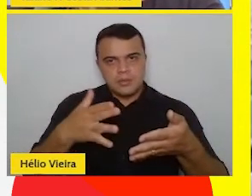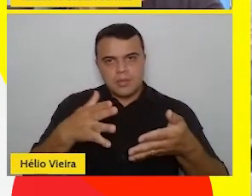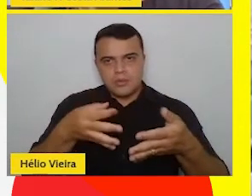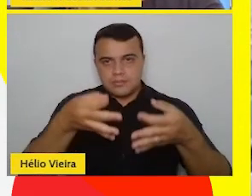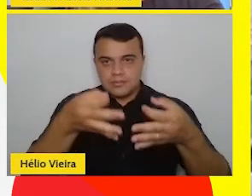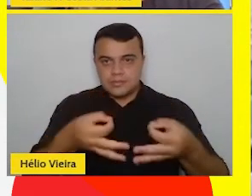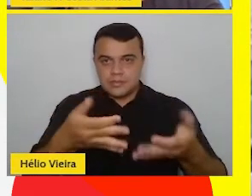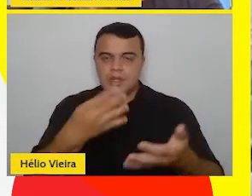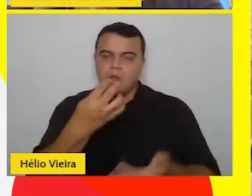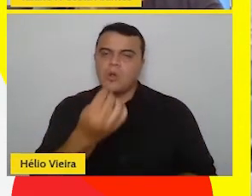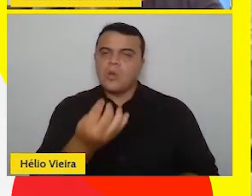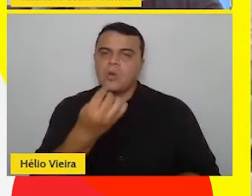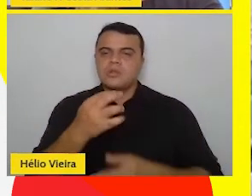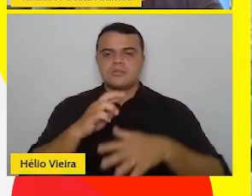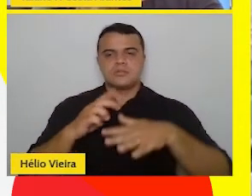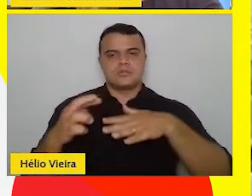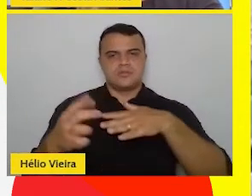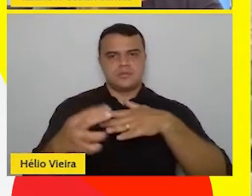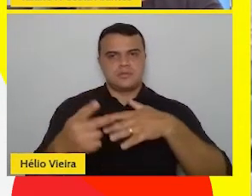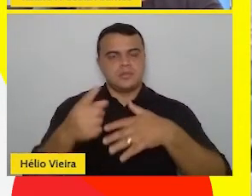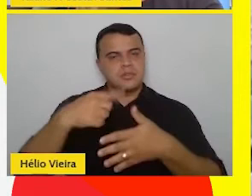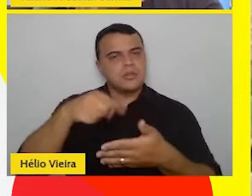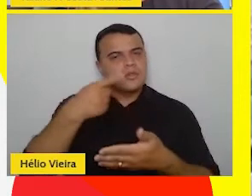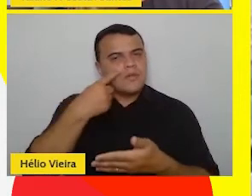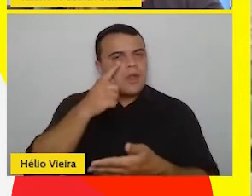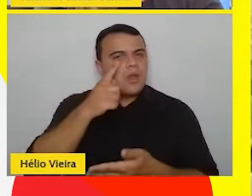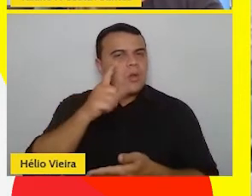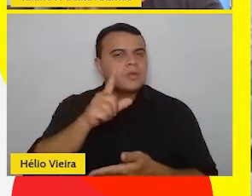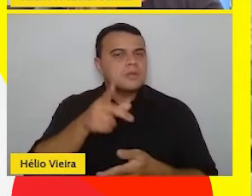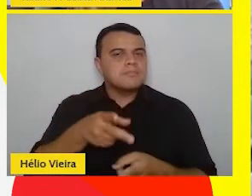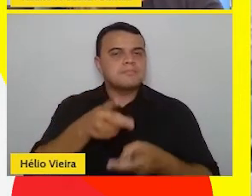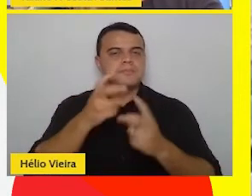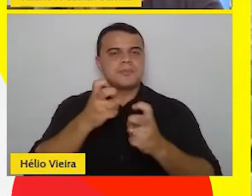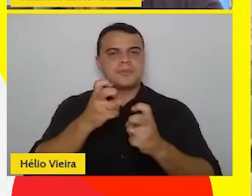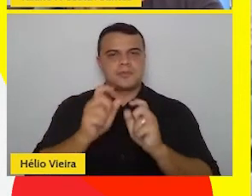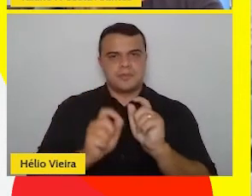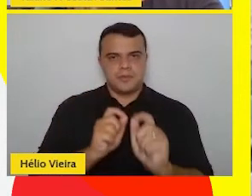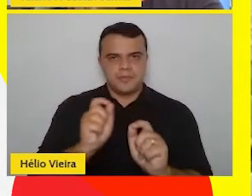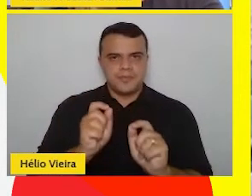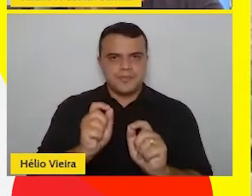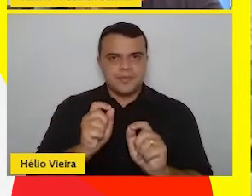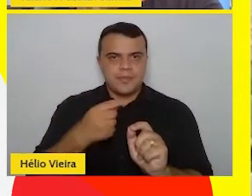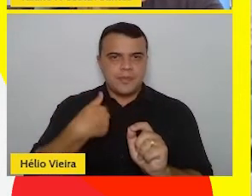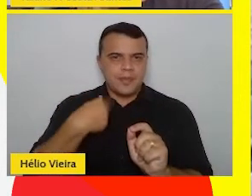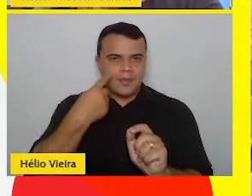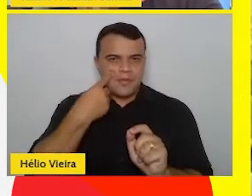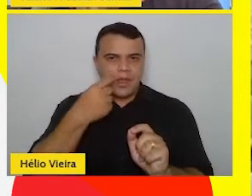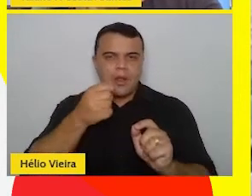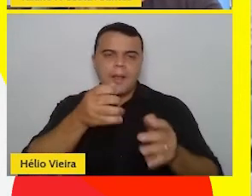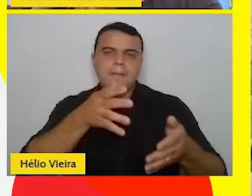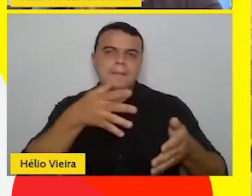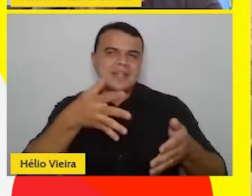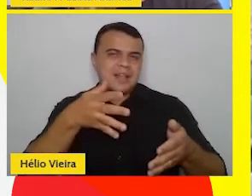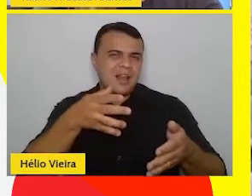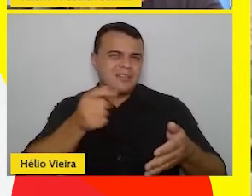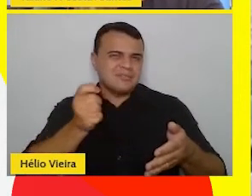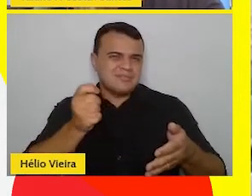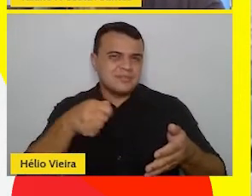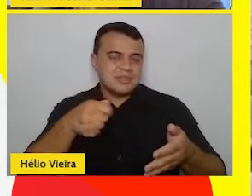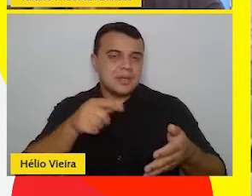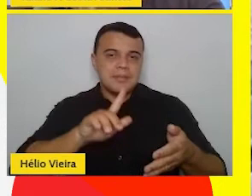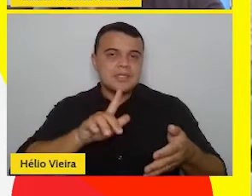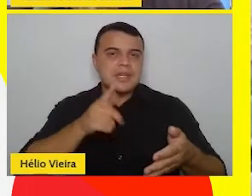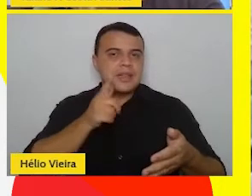de cores. A gente consegue ver, né, alguns pontos, algumas pinceladas, mas a gente não consegue